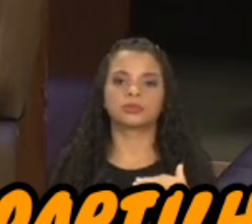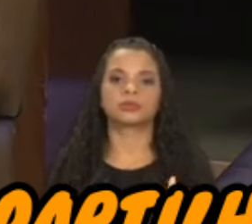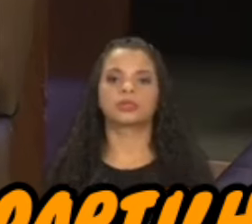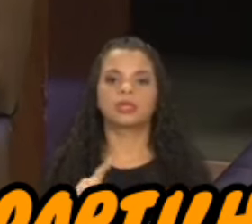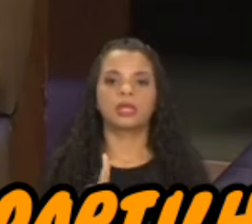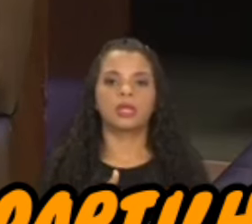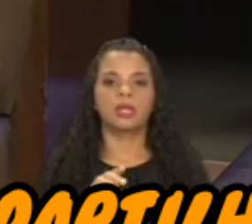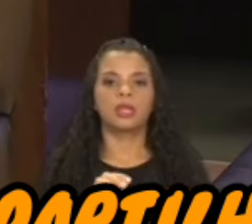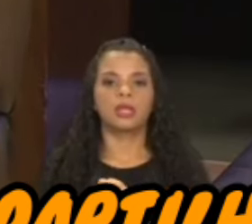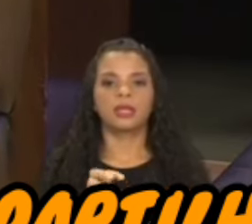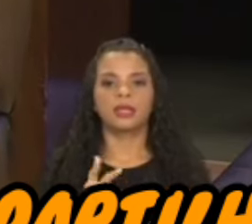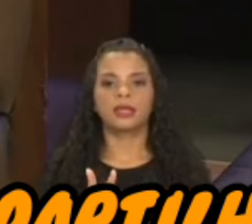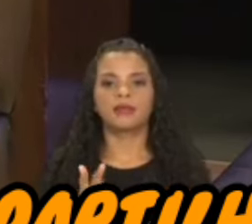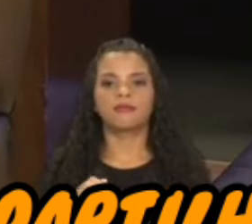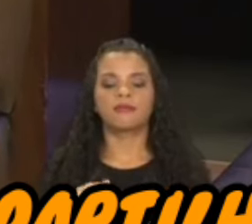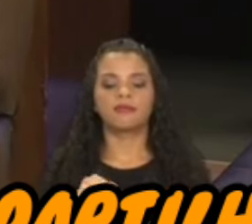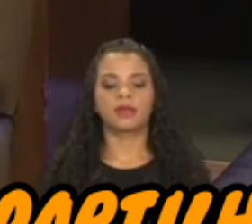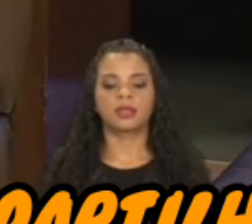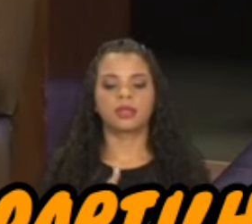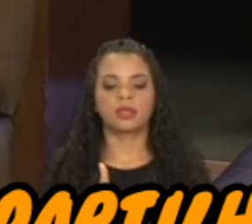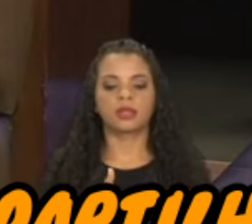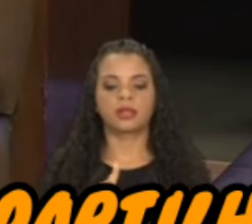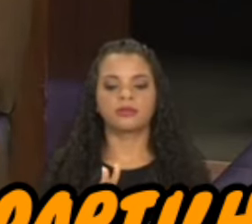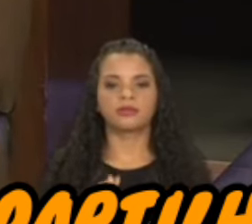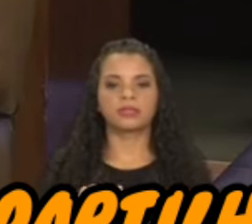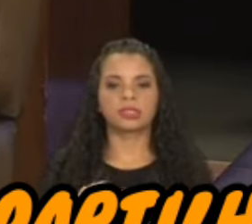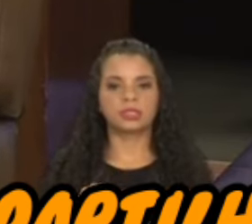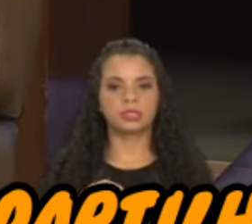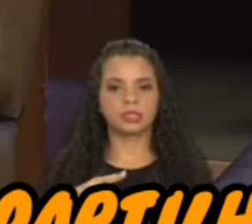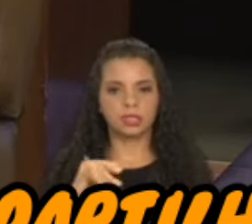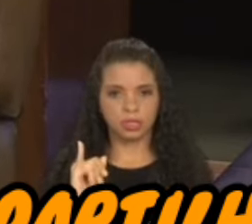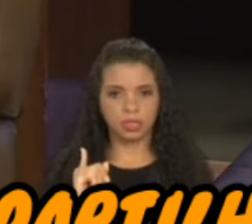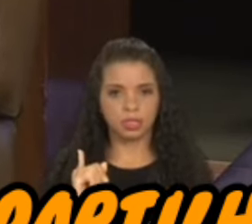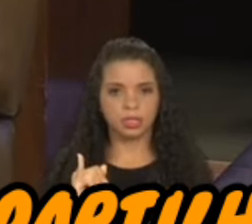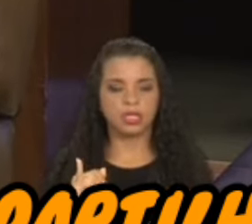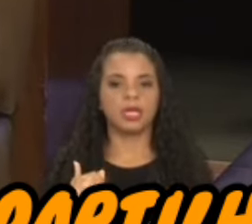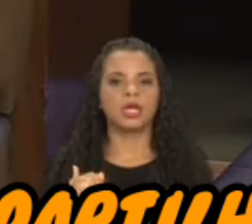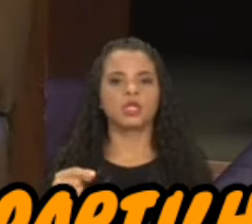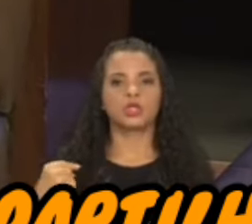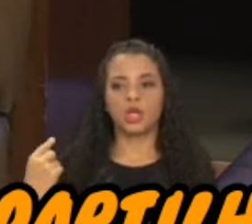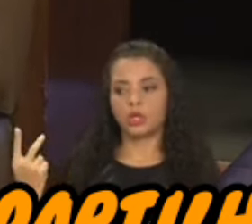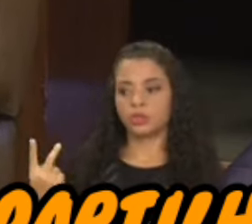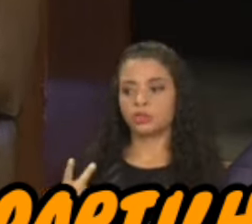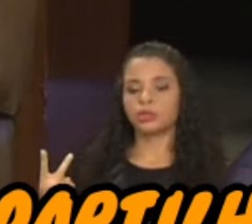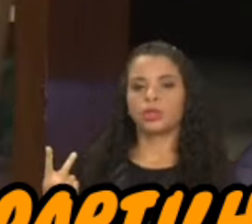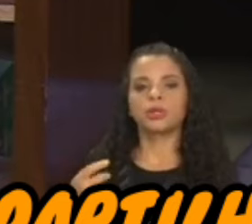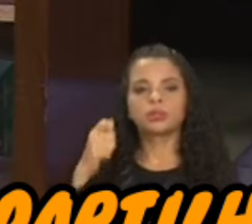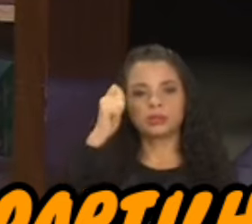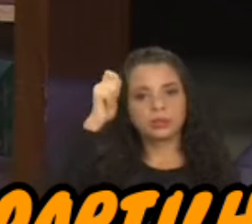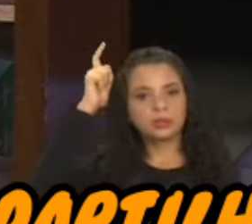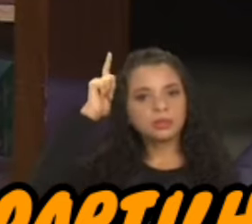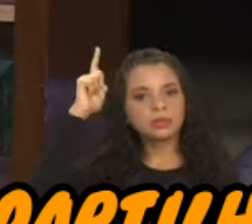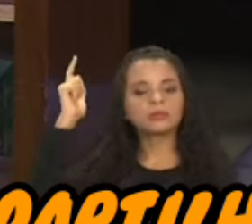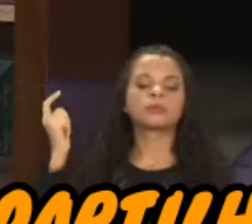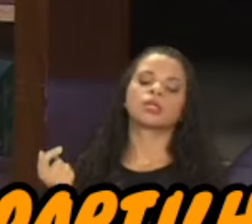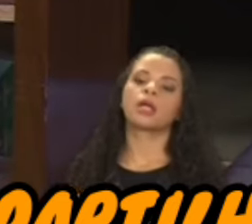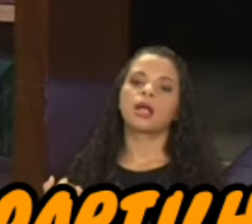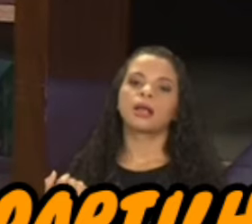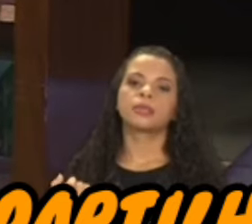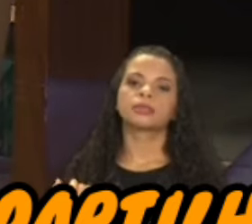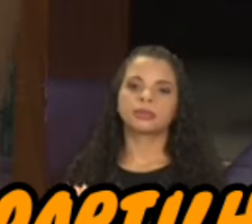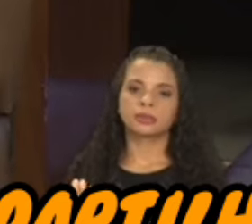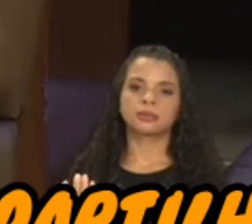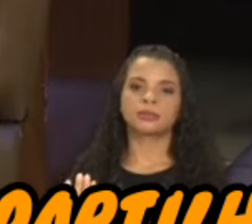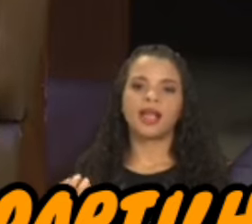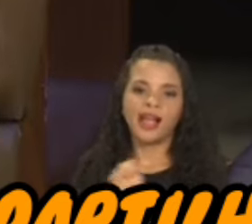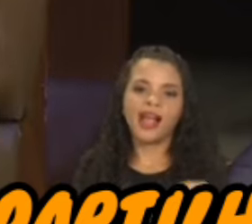muita cara de pau desse bicho, meu pai. Pedir vista no negócio desse, pá de vacina e tal, pra devolver, citando um monte de bagulho